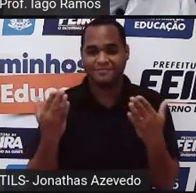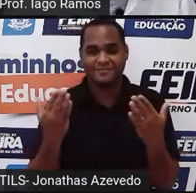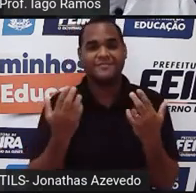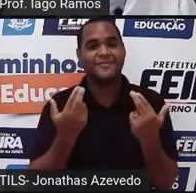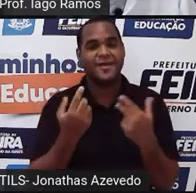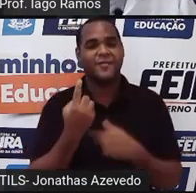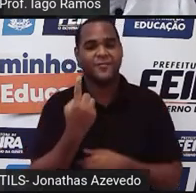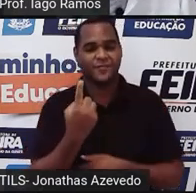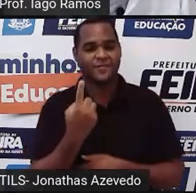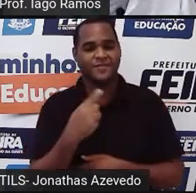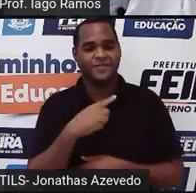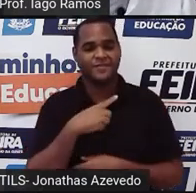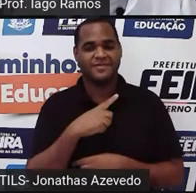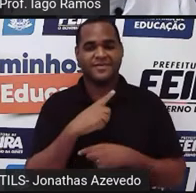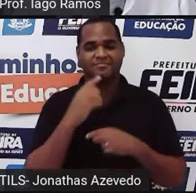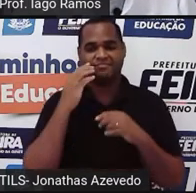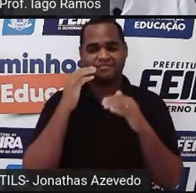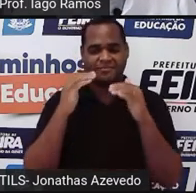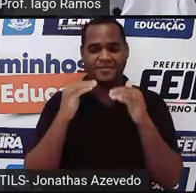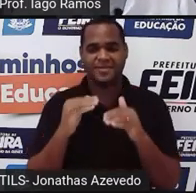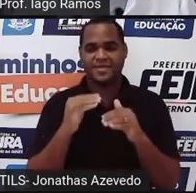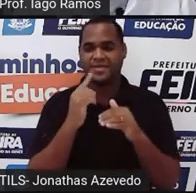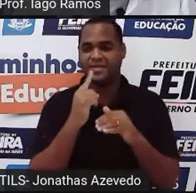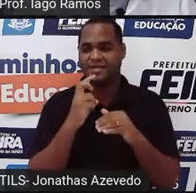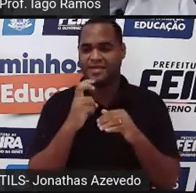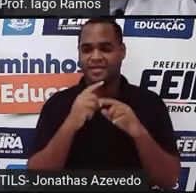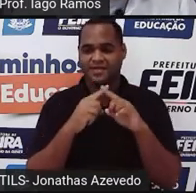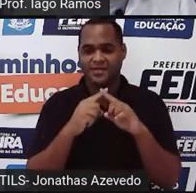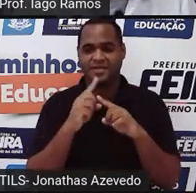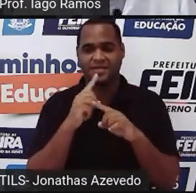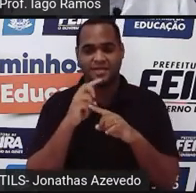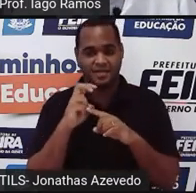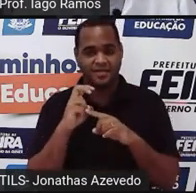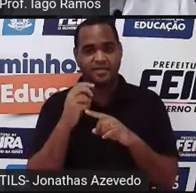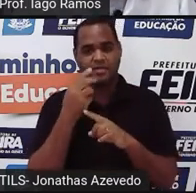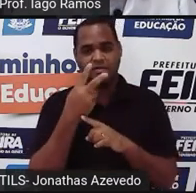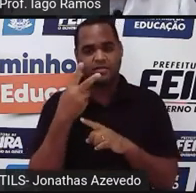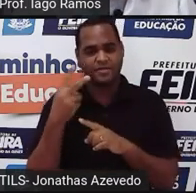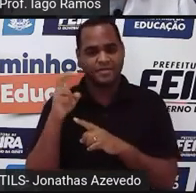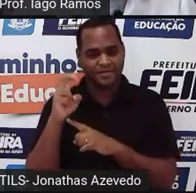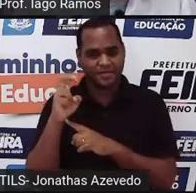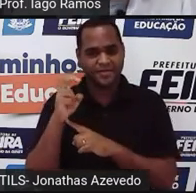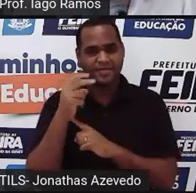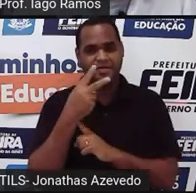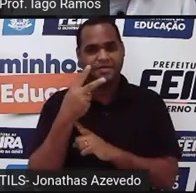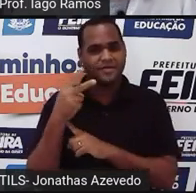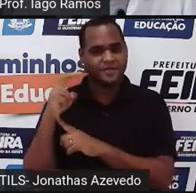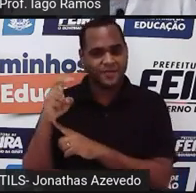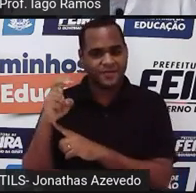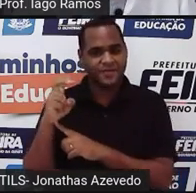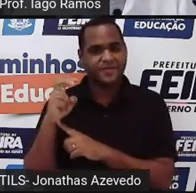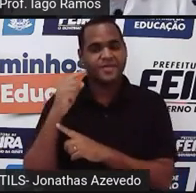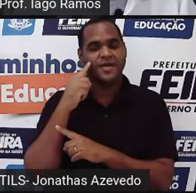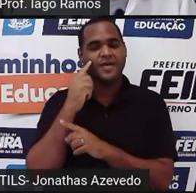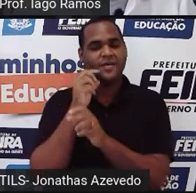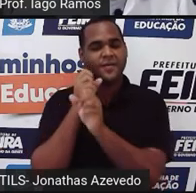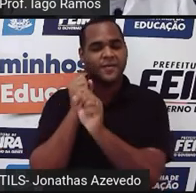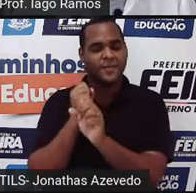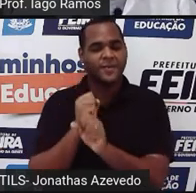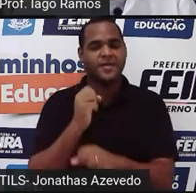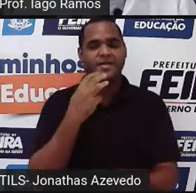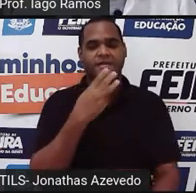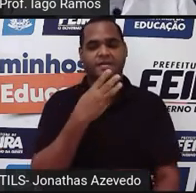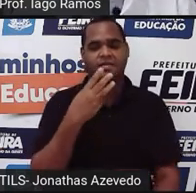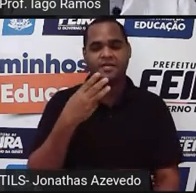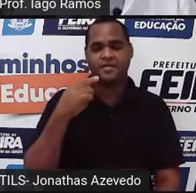e lá embaixo 15x 15 225 225 X 15 quando você terminar essa